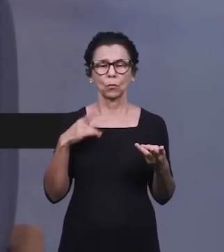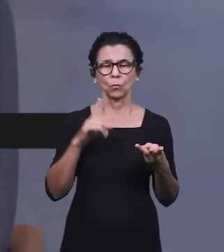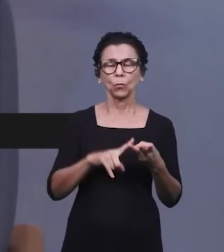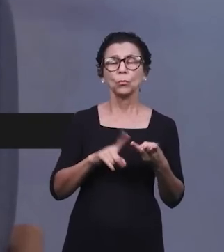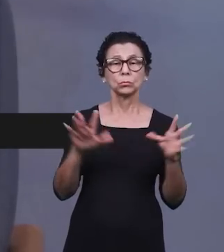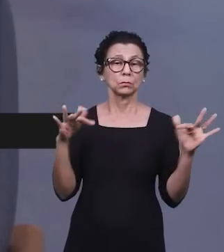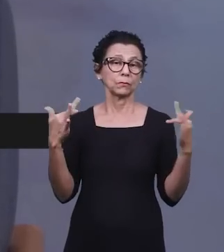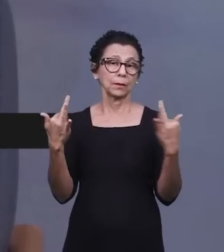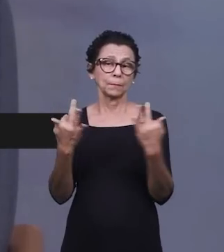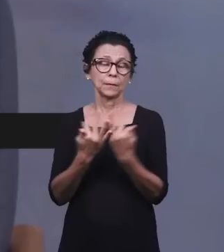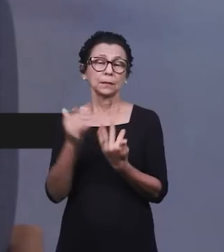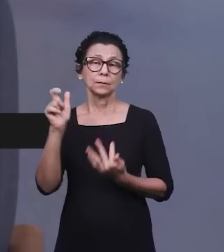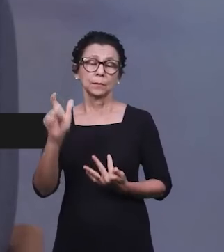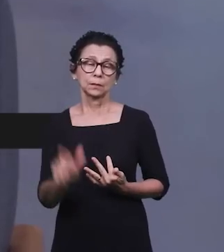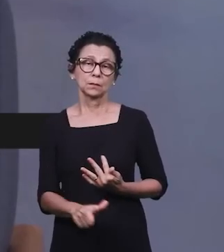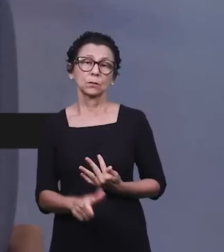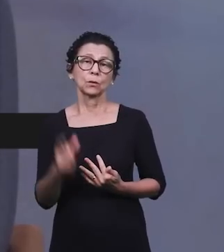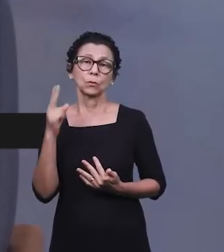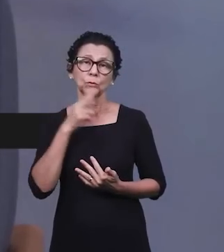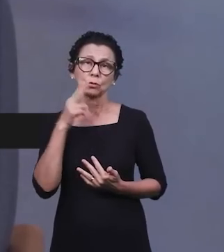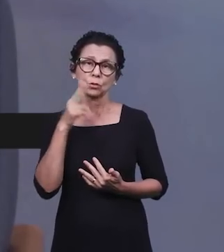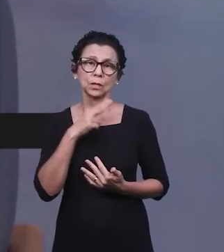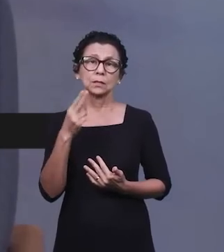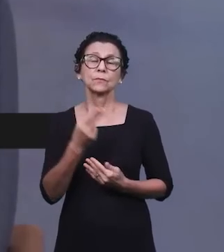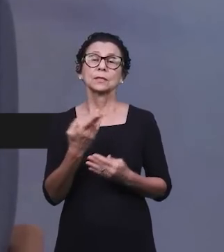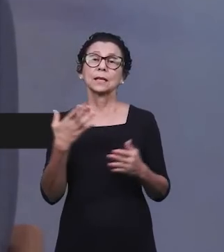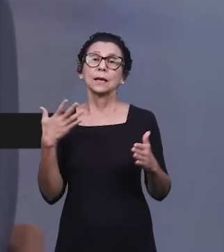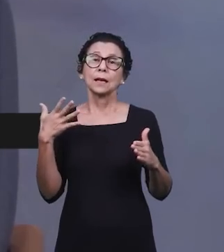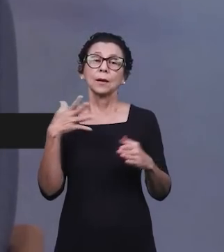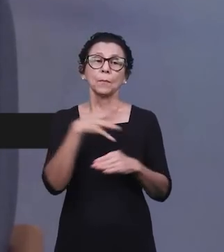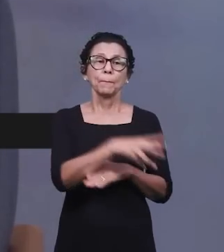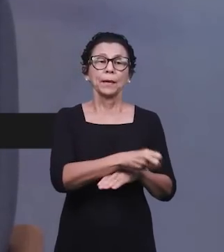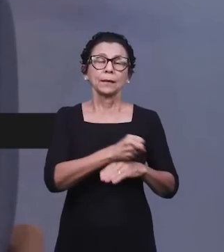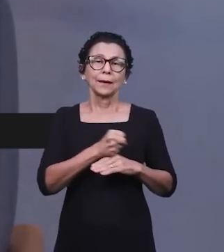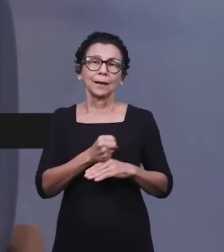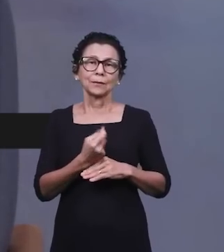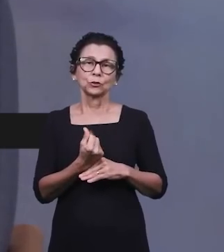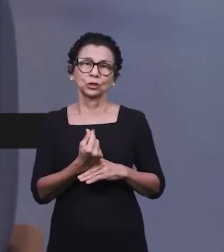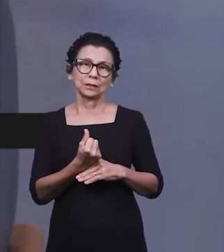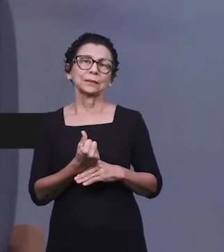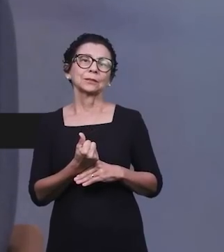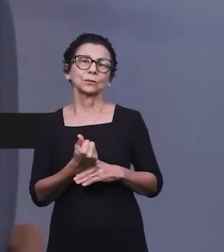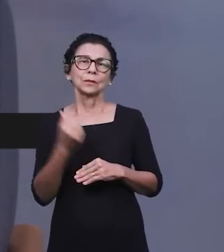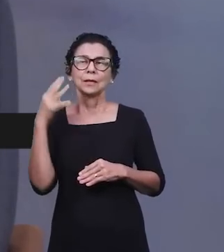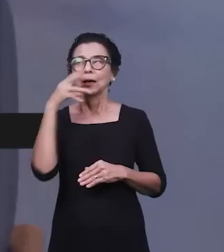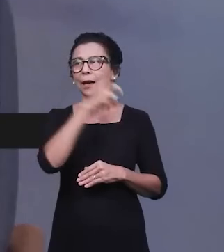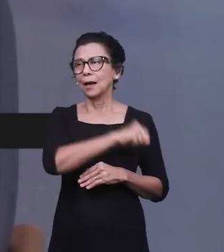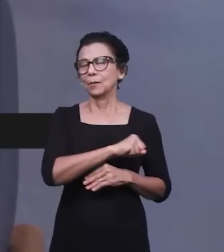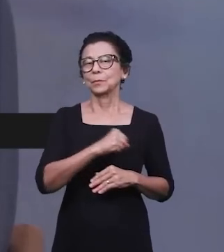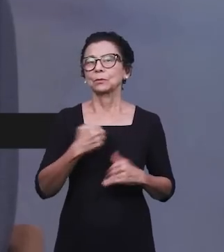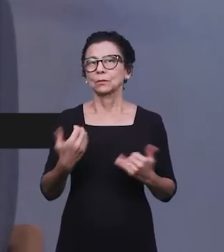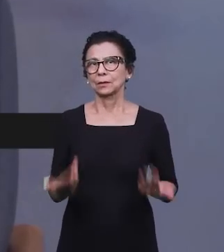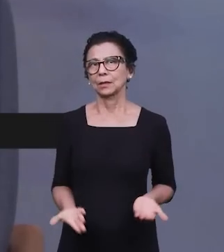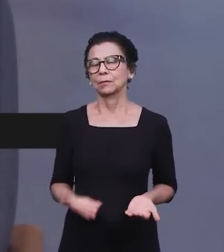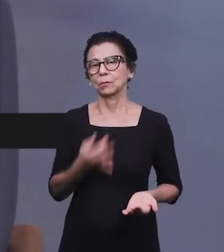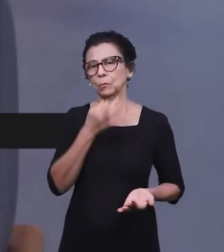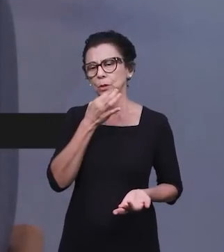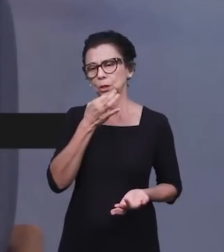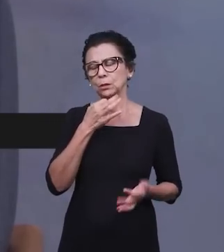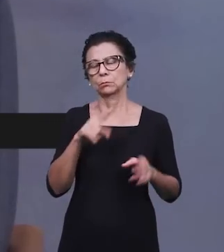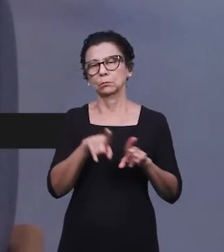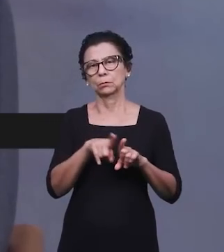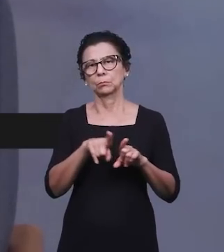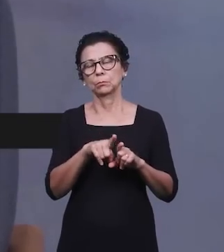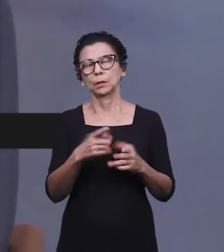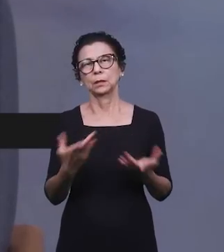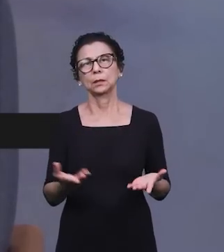algum familiar, você consiga acessar esse dinheiro sem ter muitos problemas. Eu, inclusive, acho, é uma opinião minha, né, que